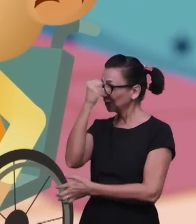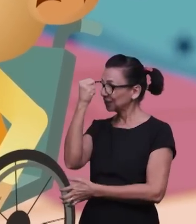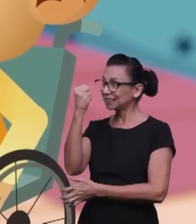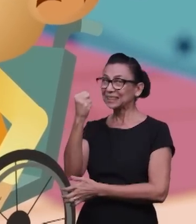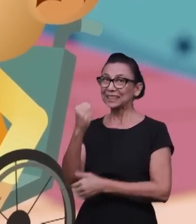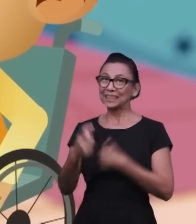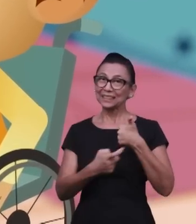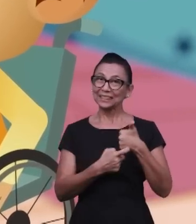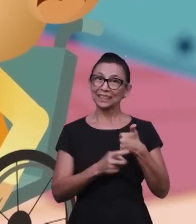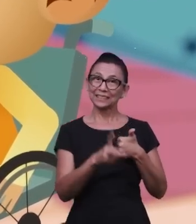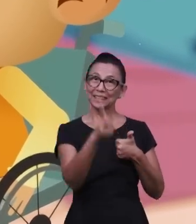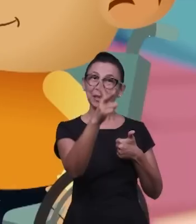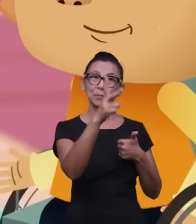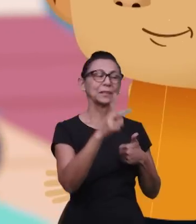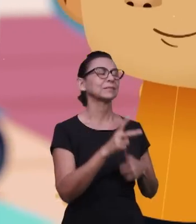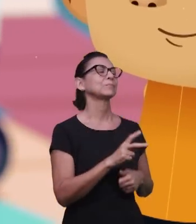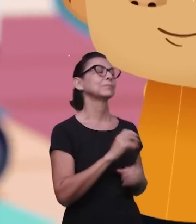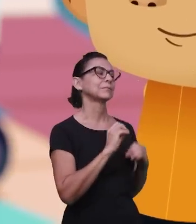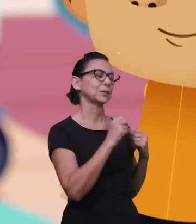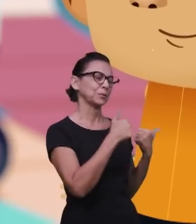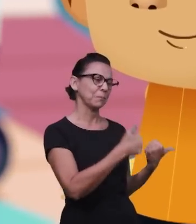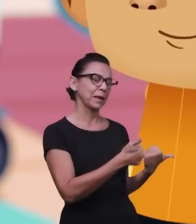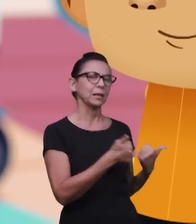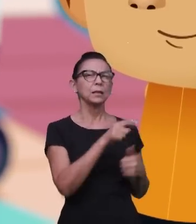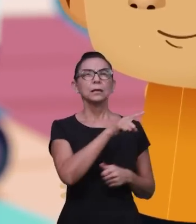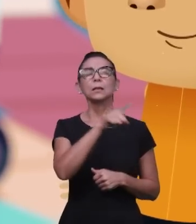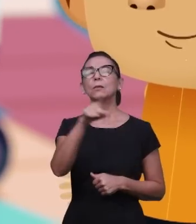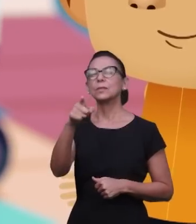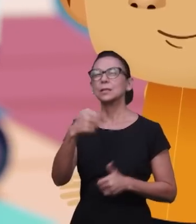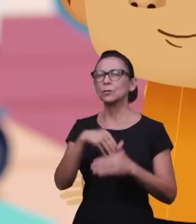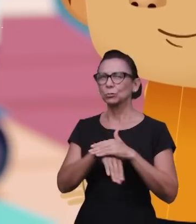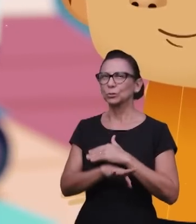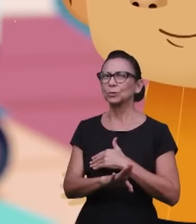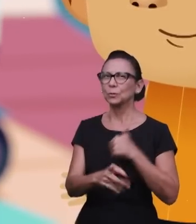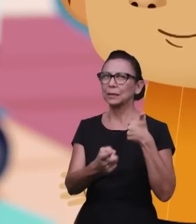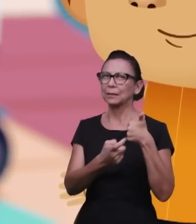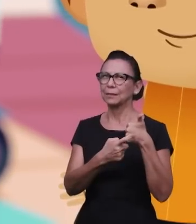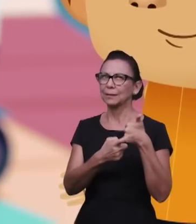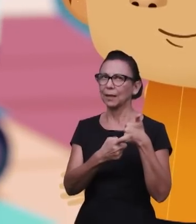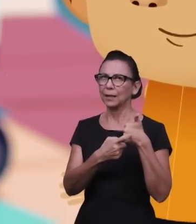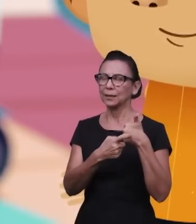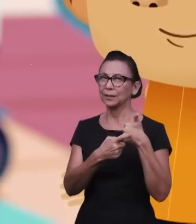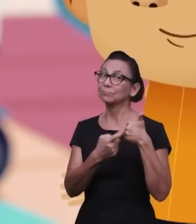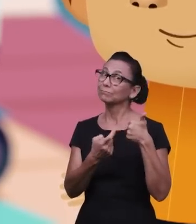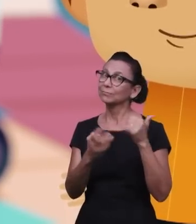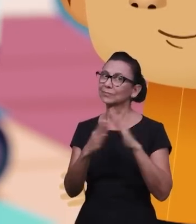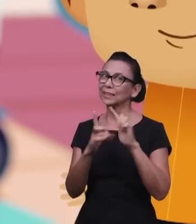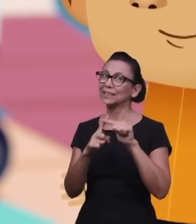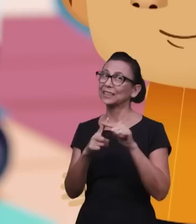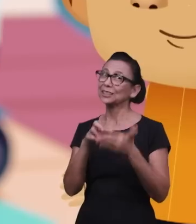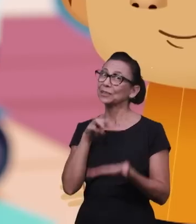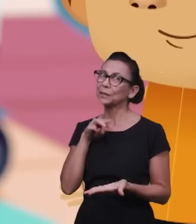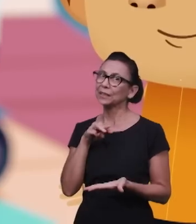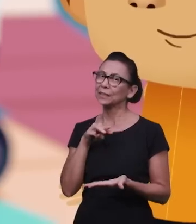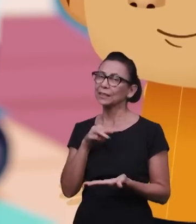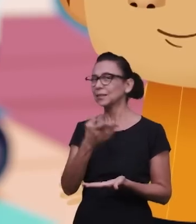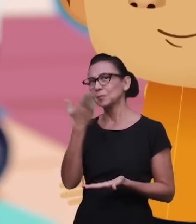quem estiver no Brasil, pode usar o QR Code que está na tela ou o 0800